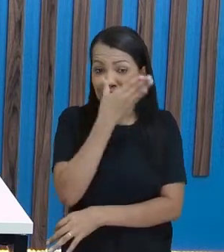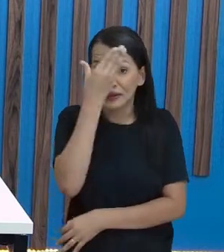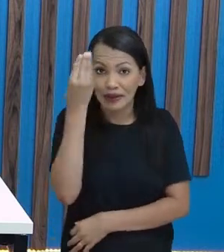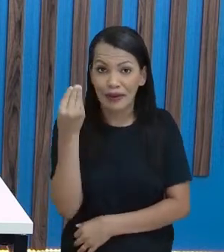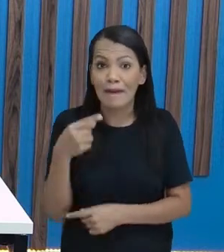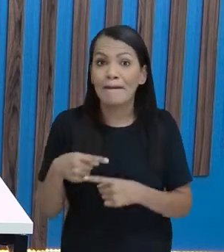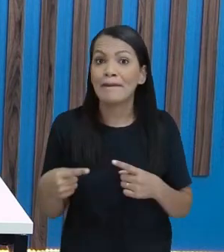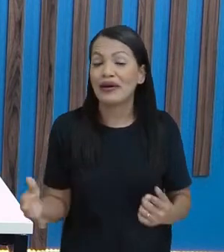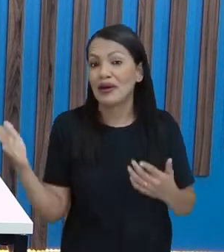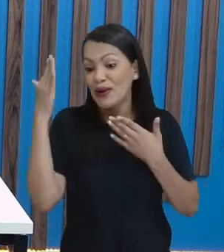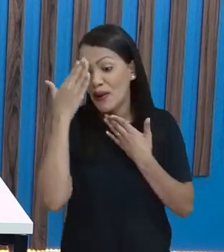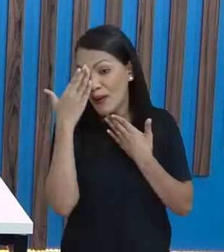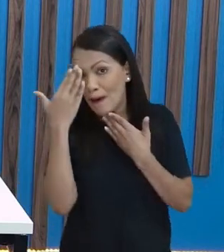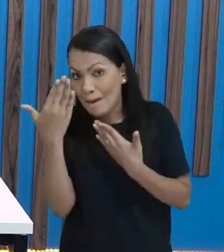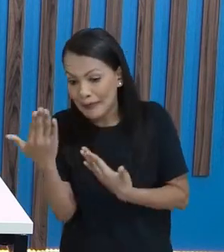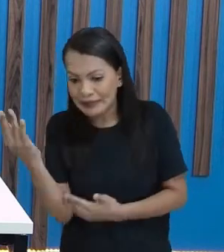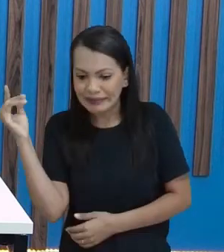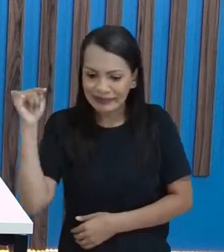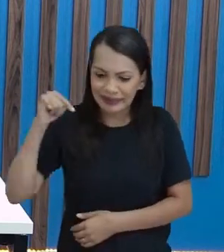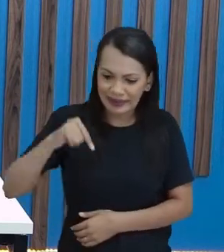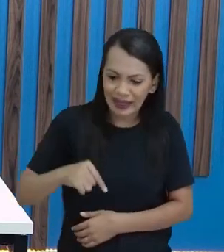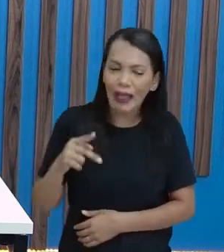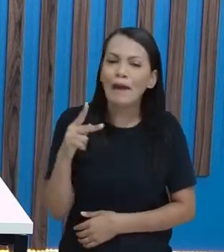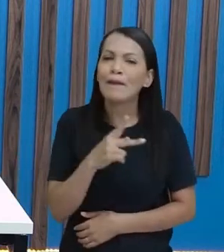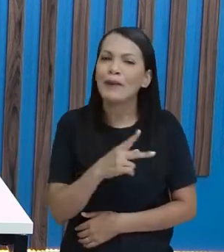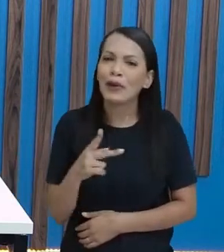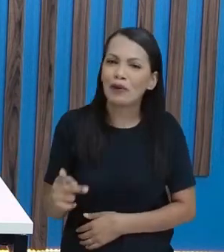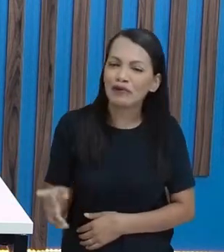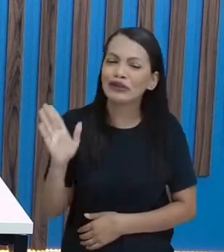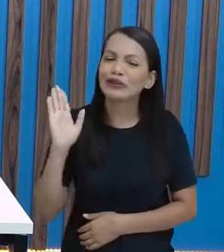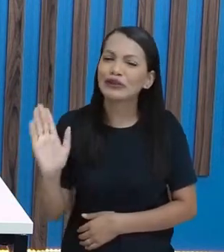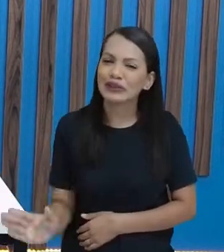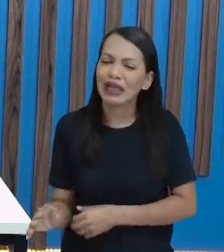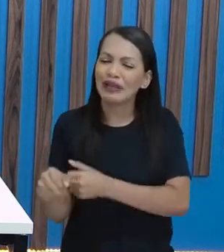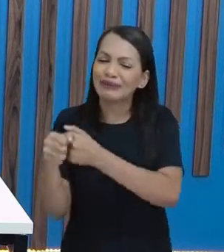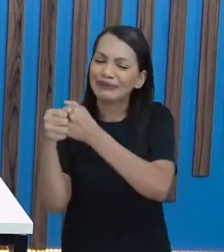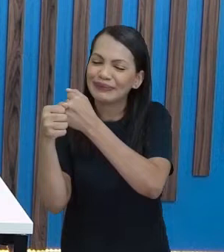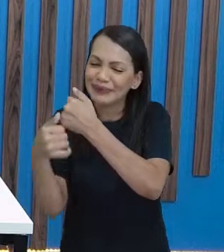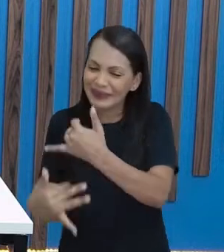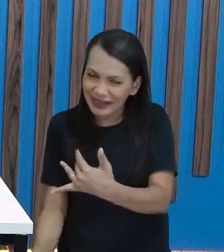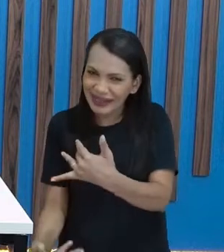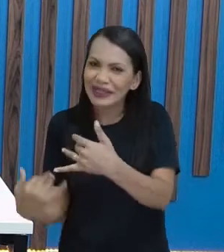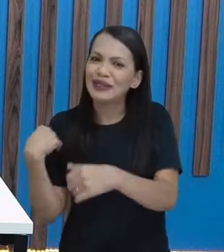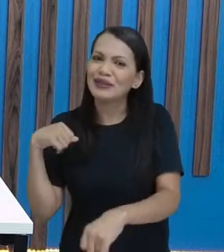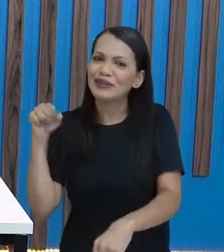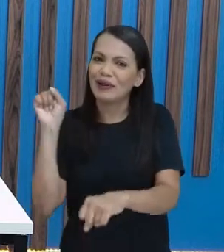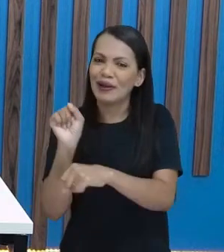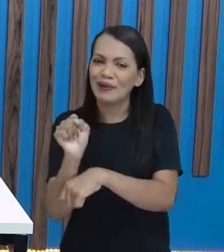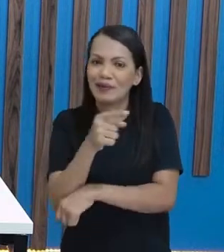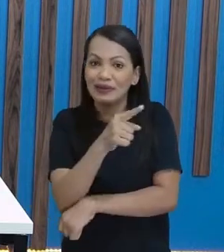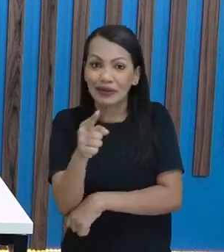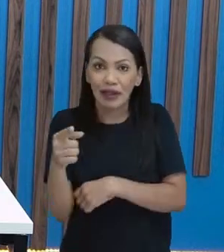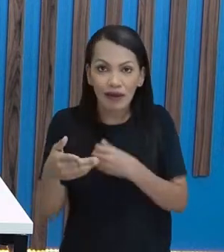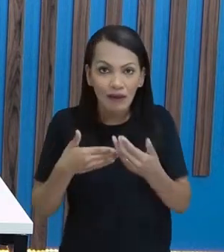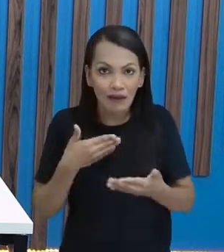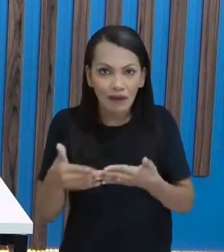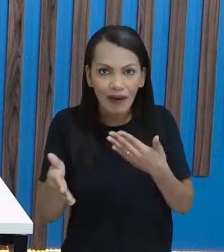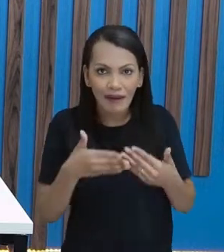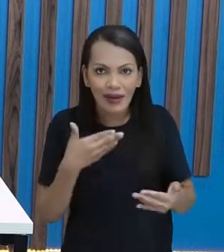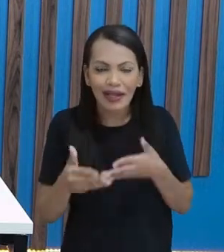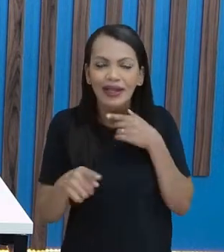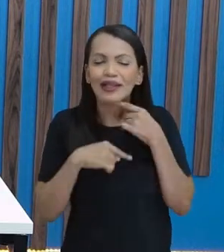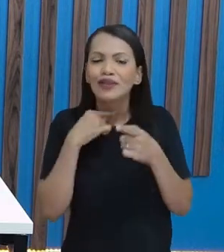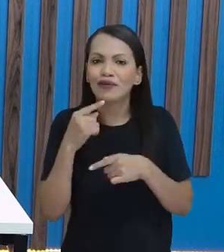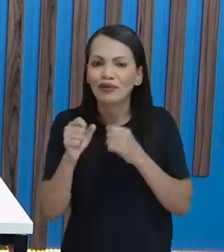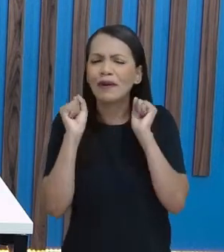muito obrigada pela sua presença. A professora Iris já está ali no chat, abrilhantando o chat, e qualquer dúvida pode perguntar que ela